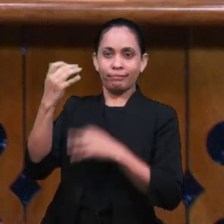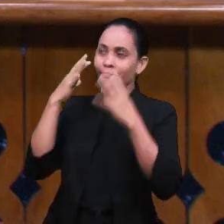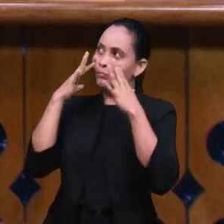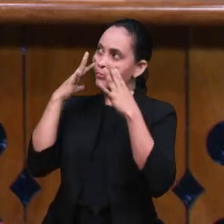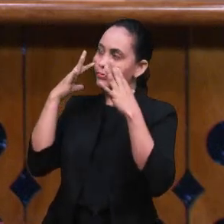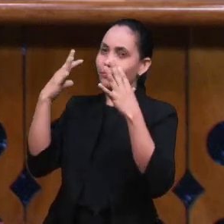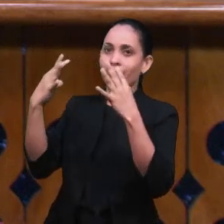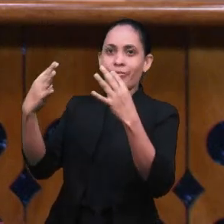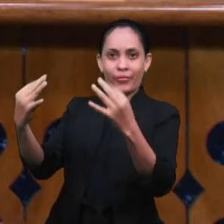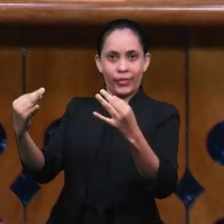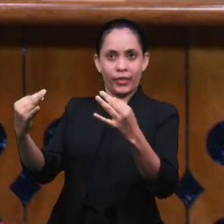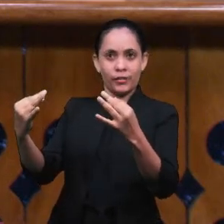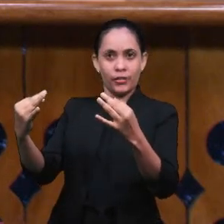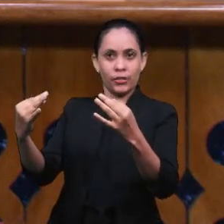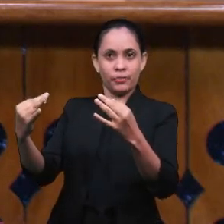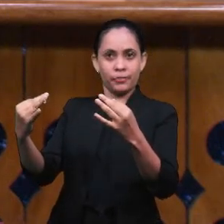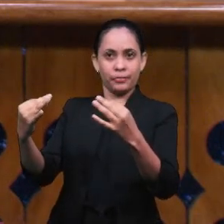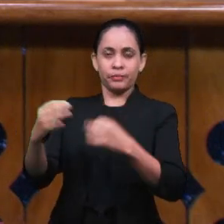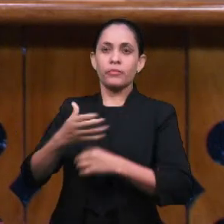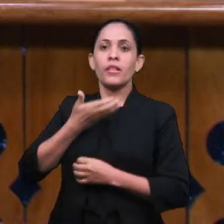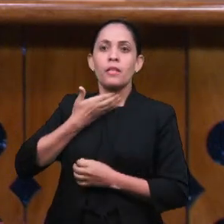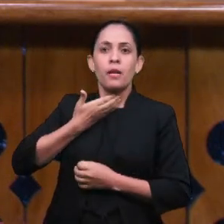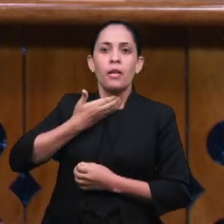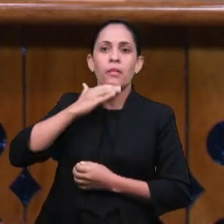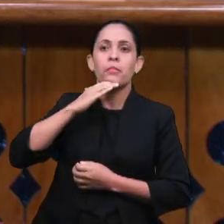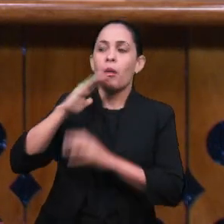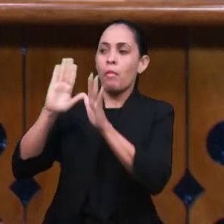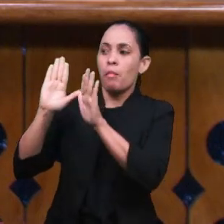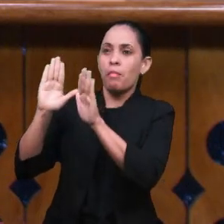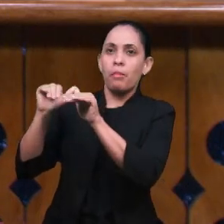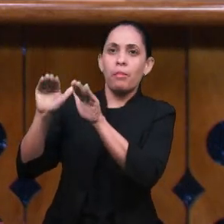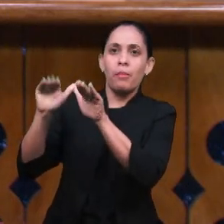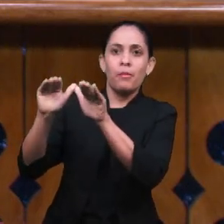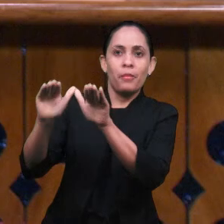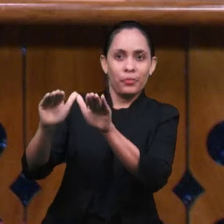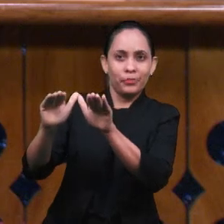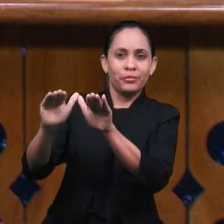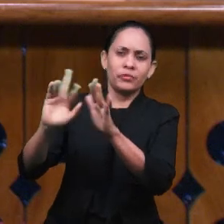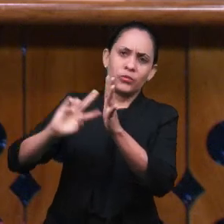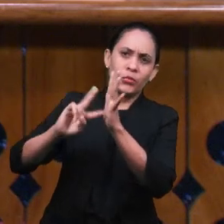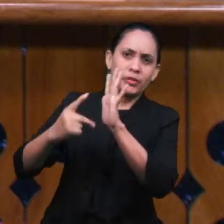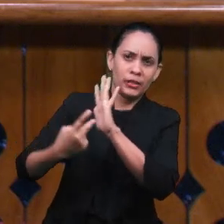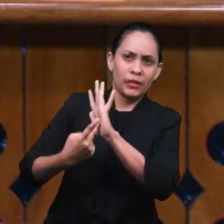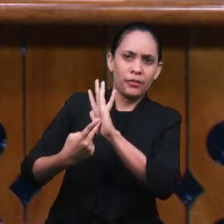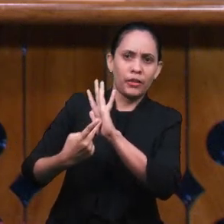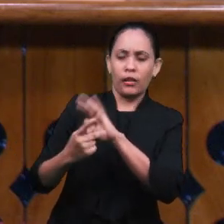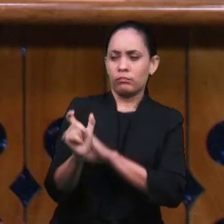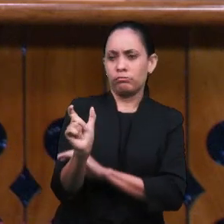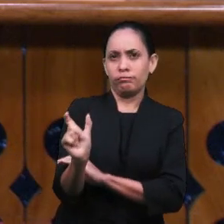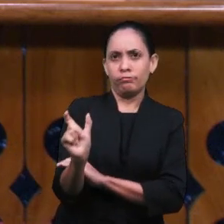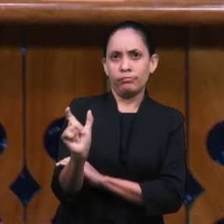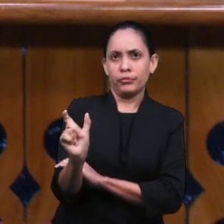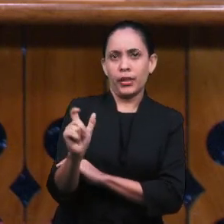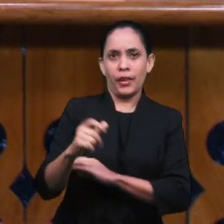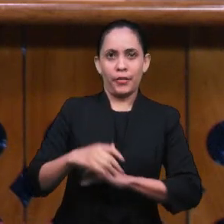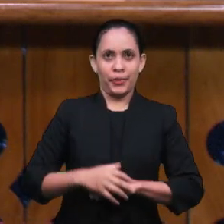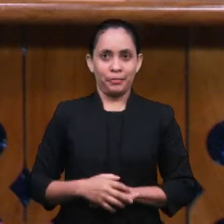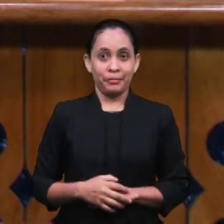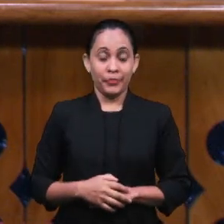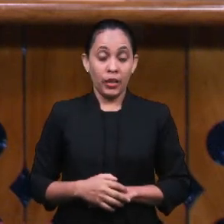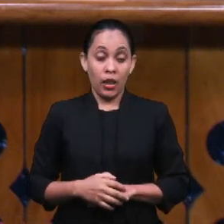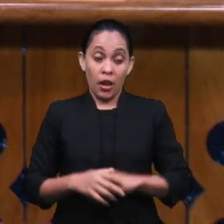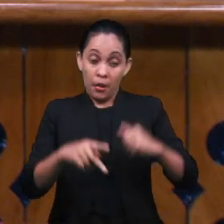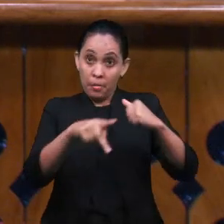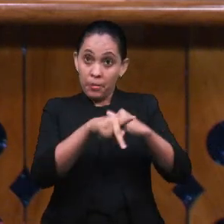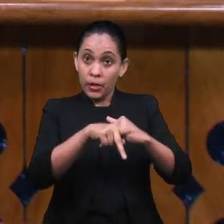Espírito. Então, quando ele entregou a primeira mensagem, ele teve que mudar de nome. Ele